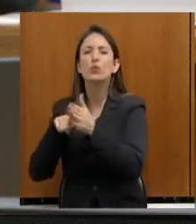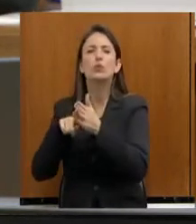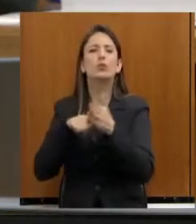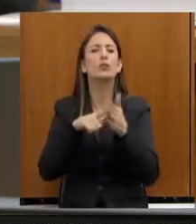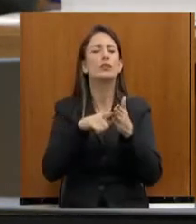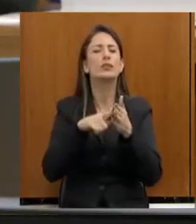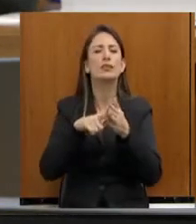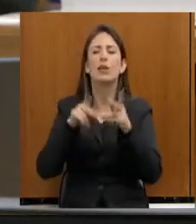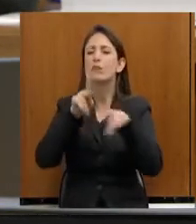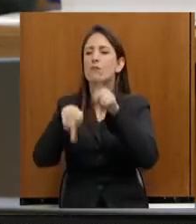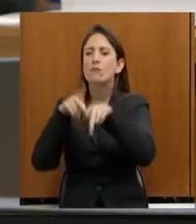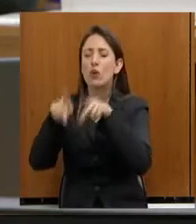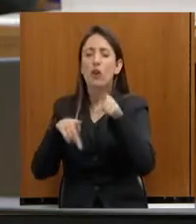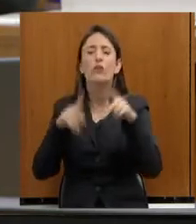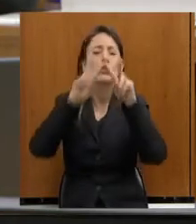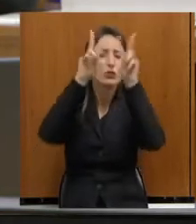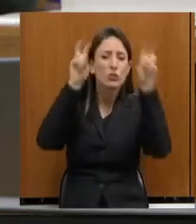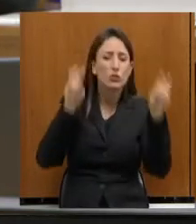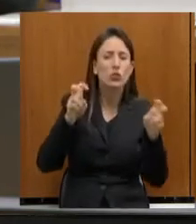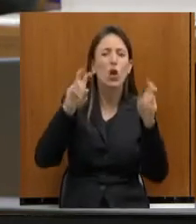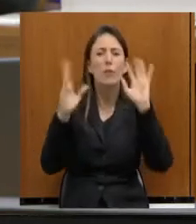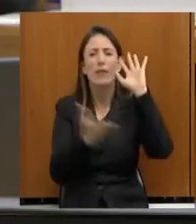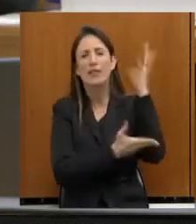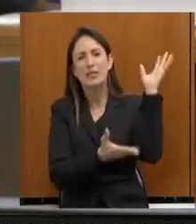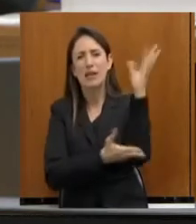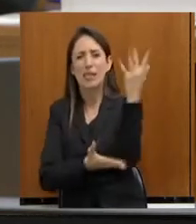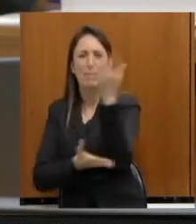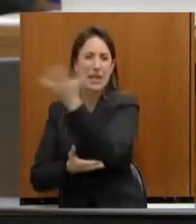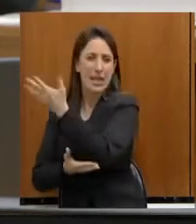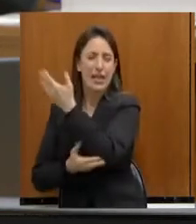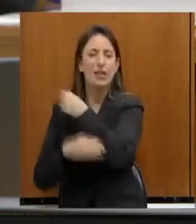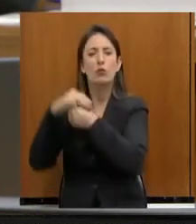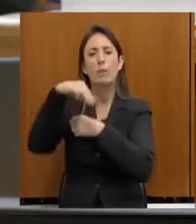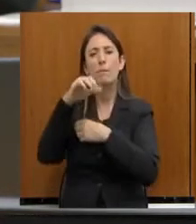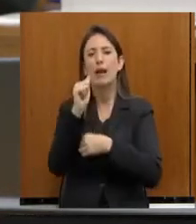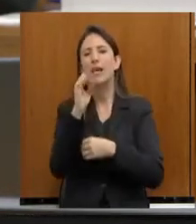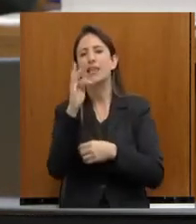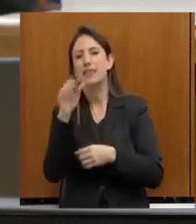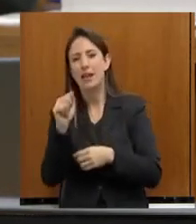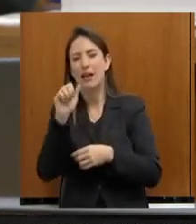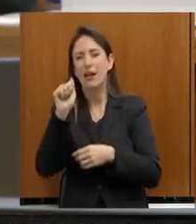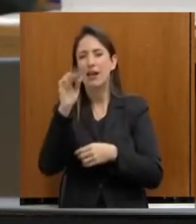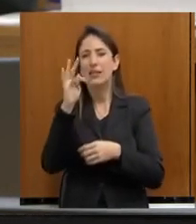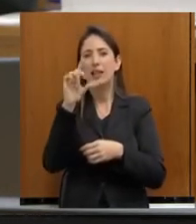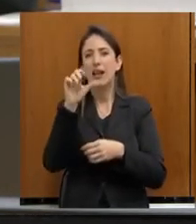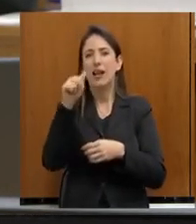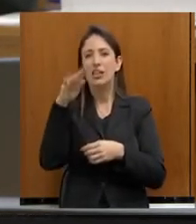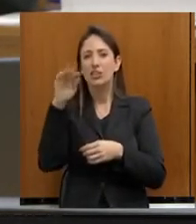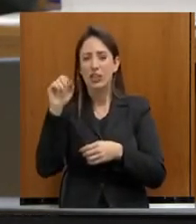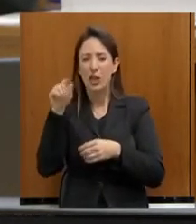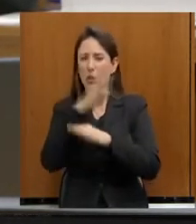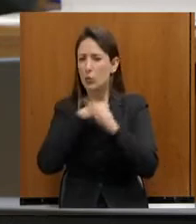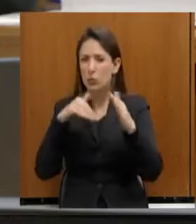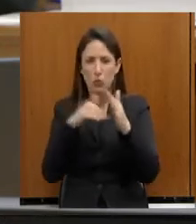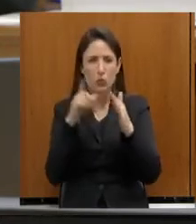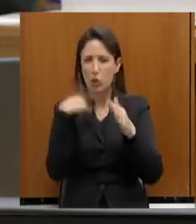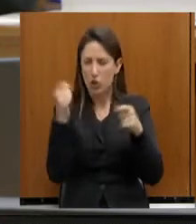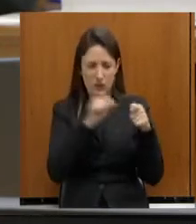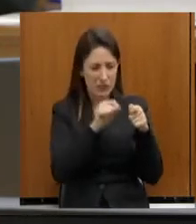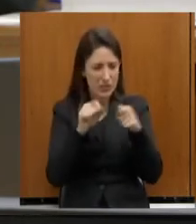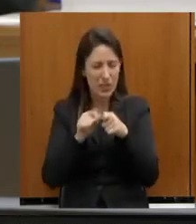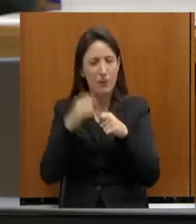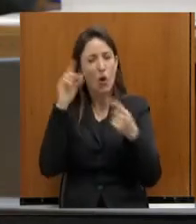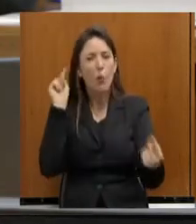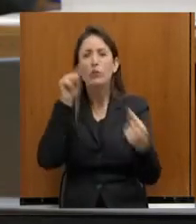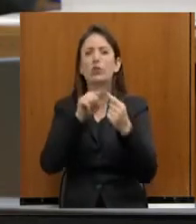da Mata Atlântica também no estado de Minas Gerais todas essas ações Elas têm por objetivo evitar o desmatamento